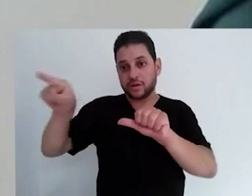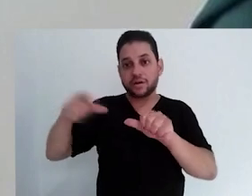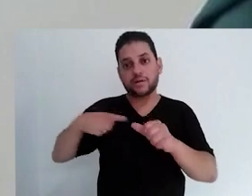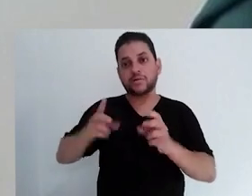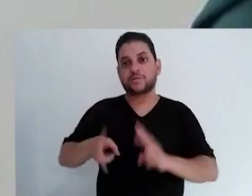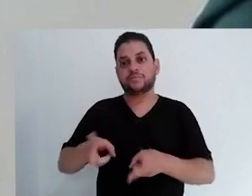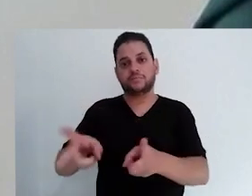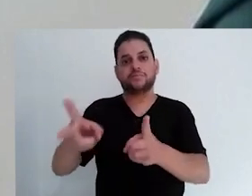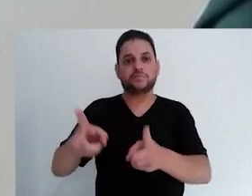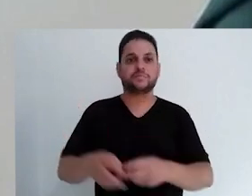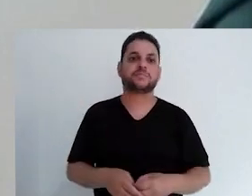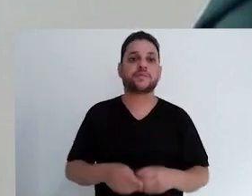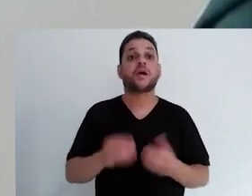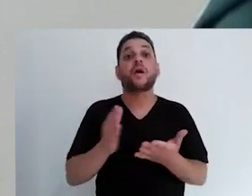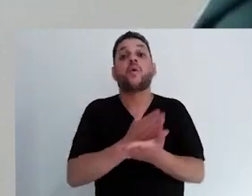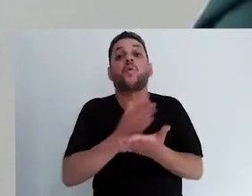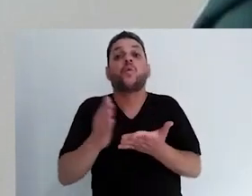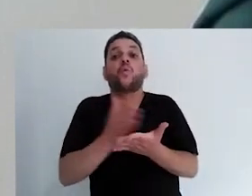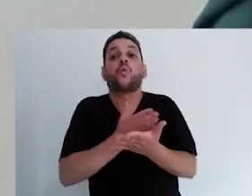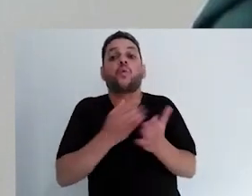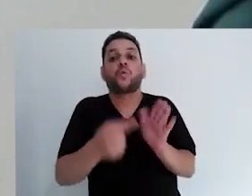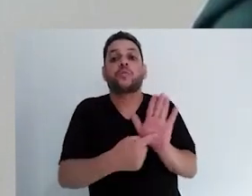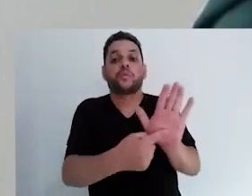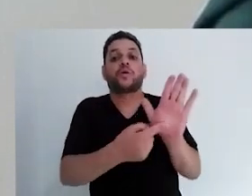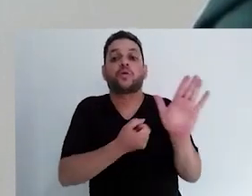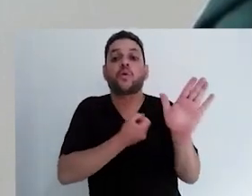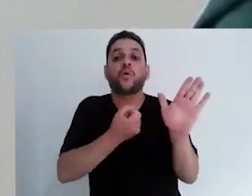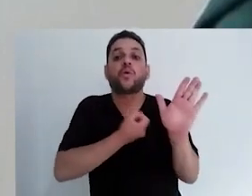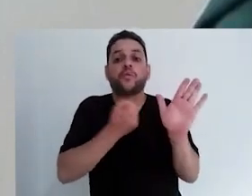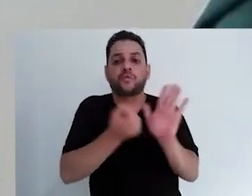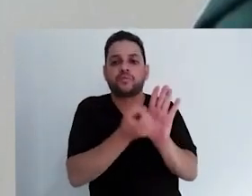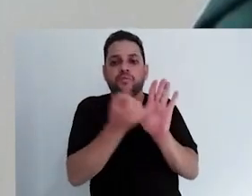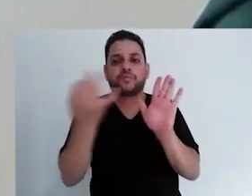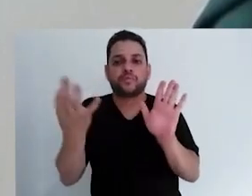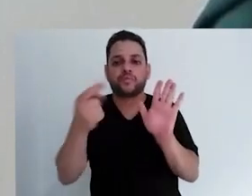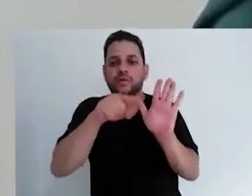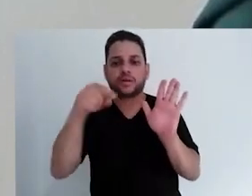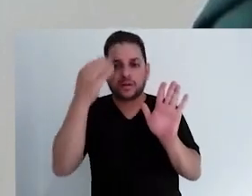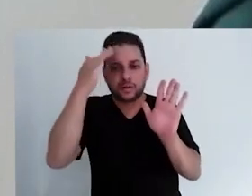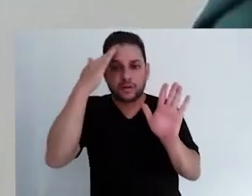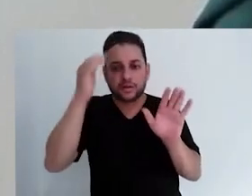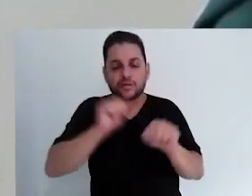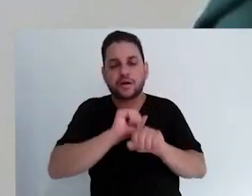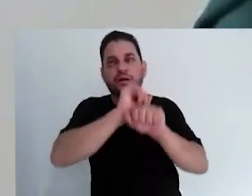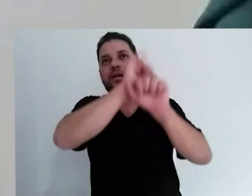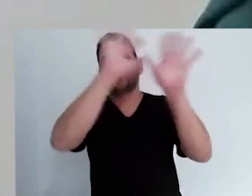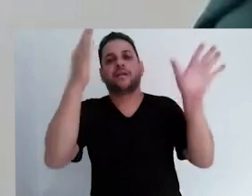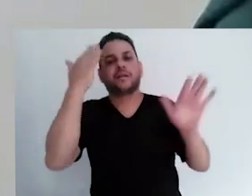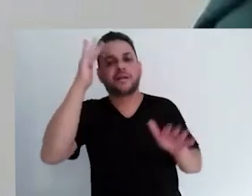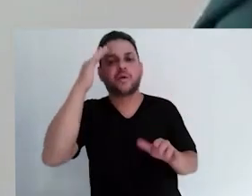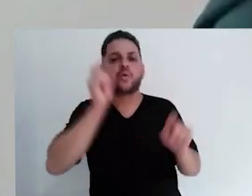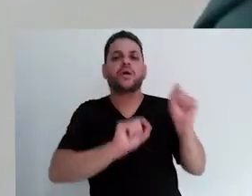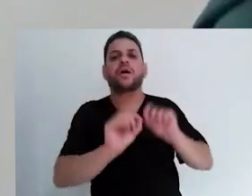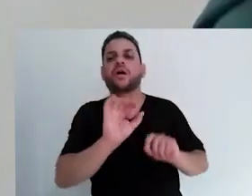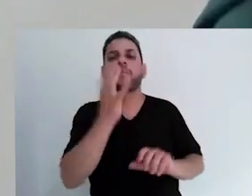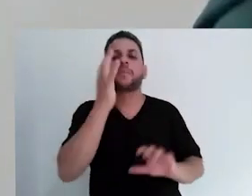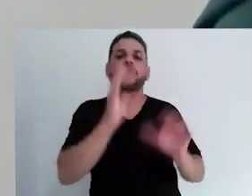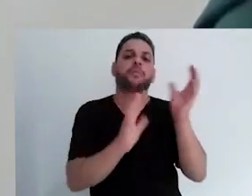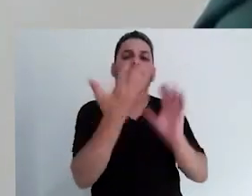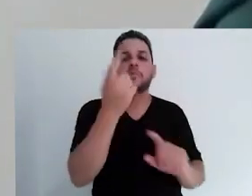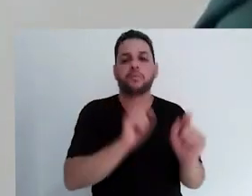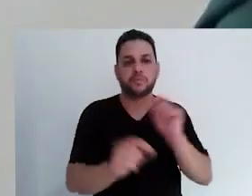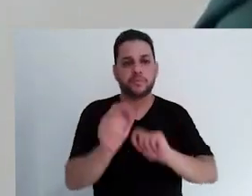Eu vou trazer alguns números atuais para que todos entendam o que já tem sido feito nos núcleos, depois eu falo um pouco de